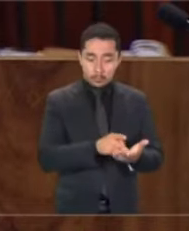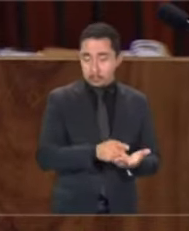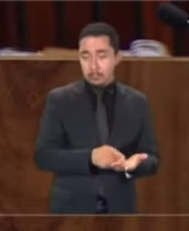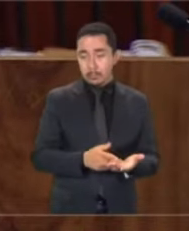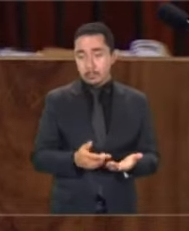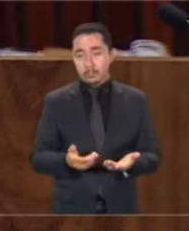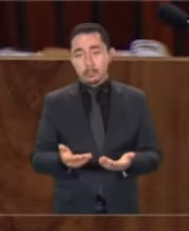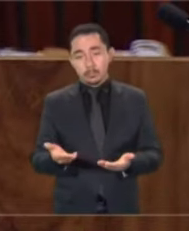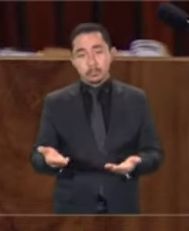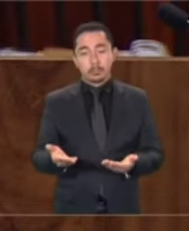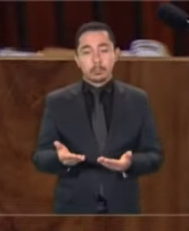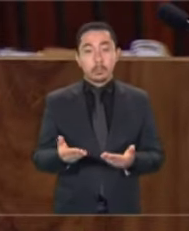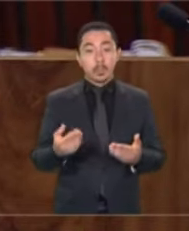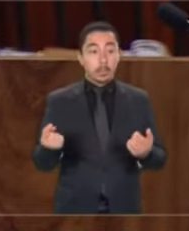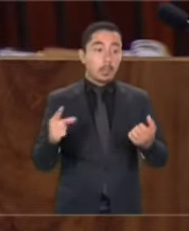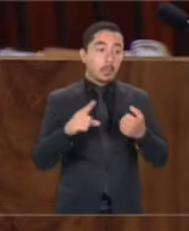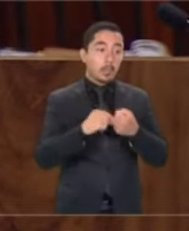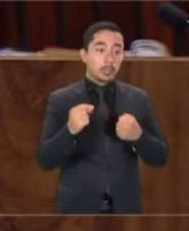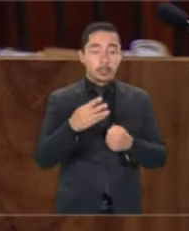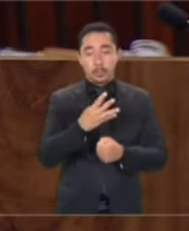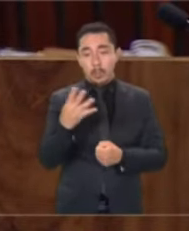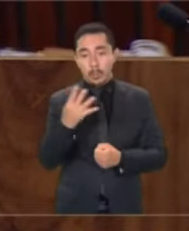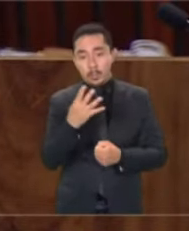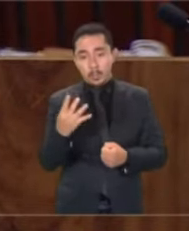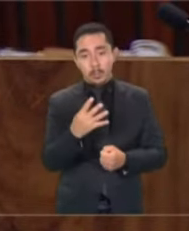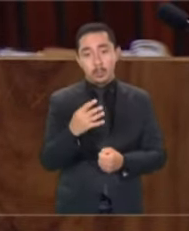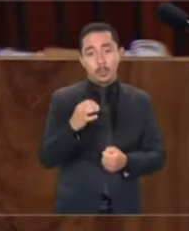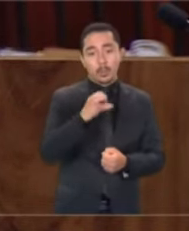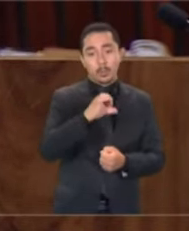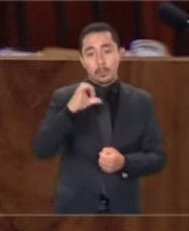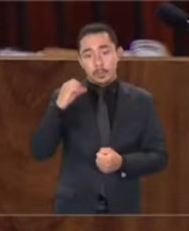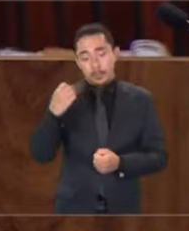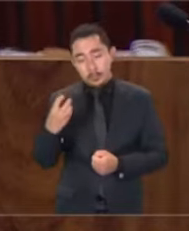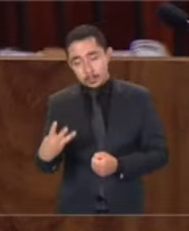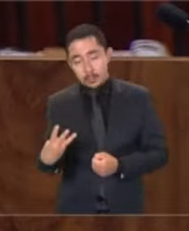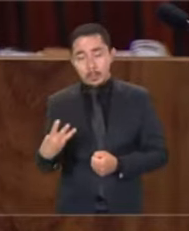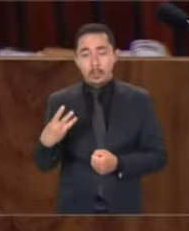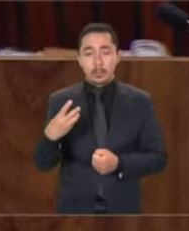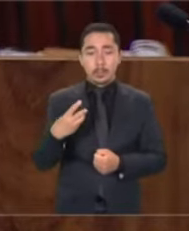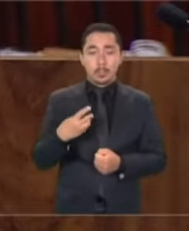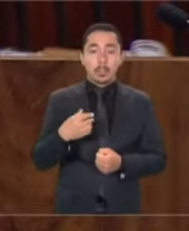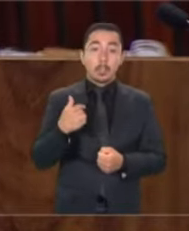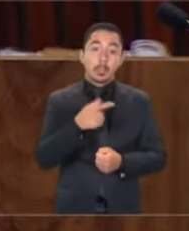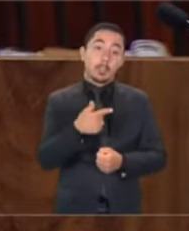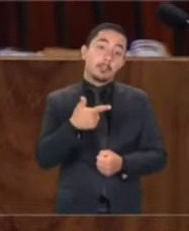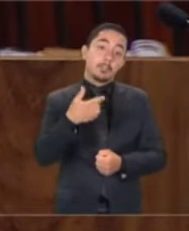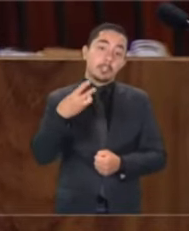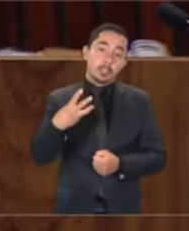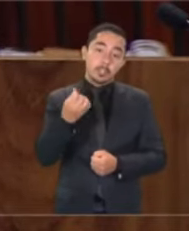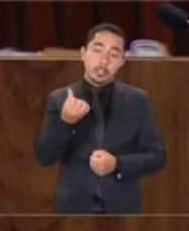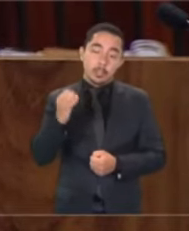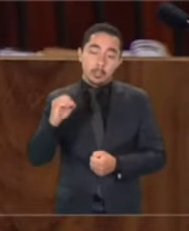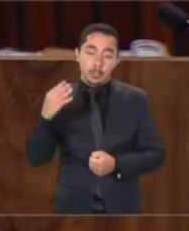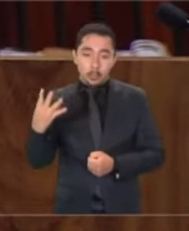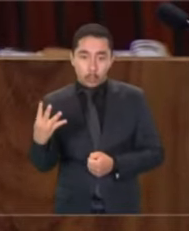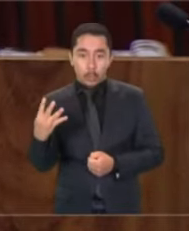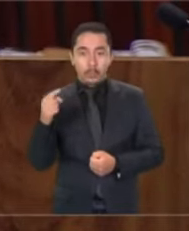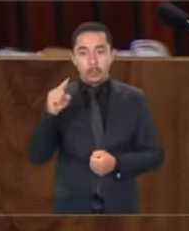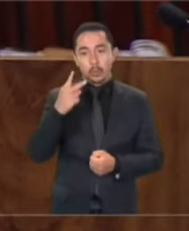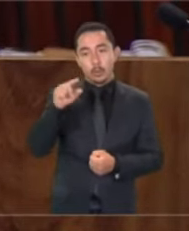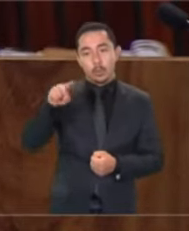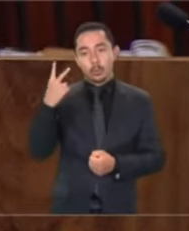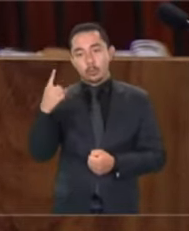artigos 44 da Lei 9.096 e 36, parágrafo 2º da Resolução 23.604.